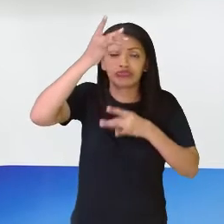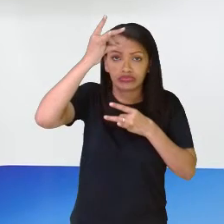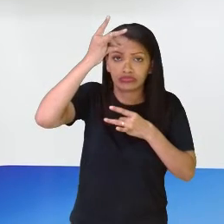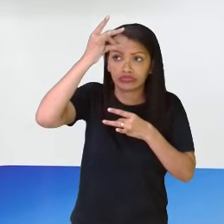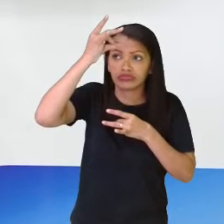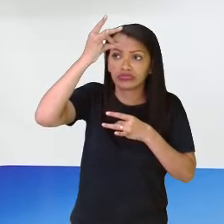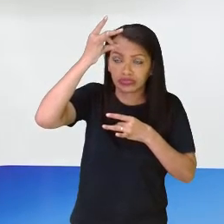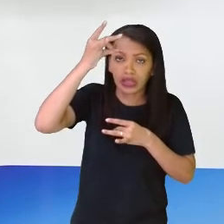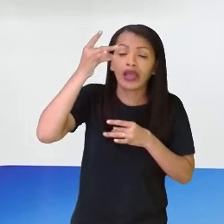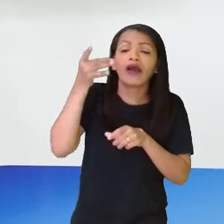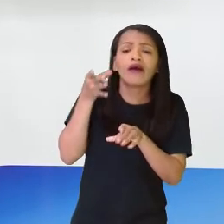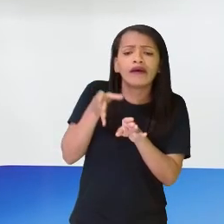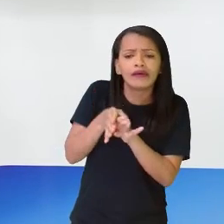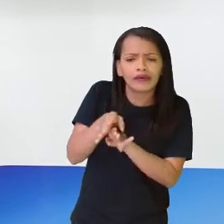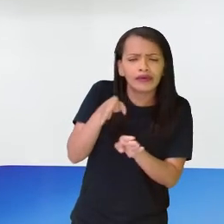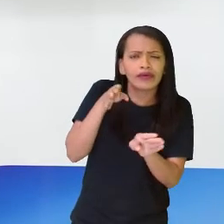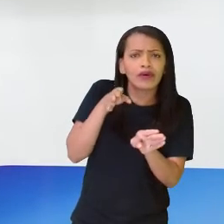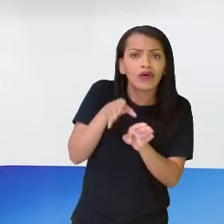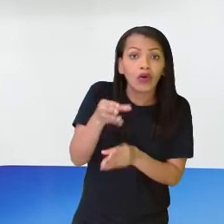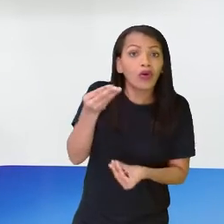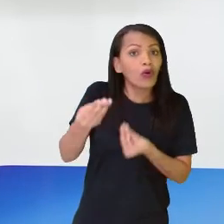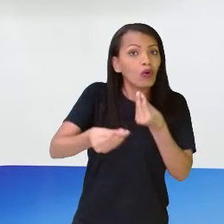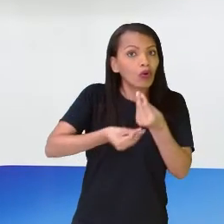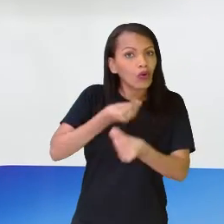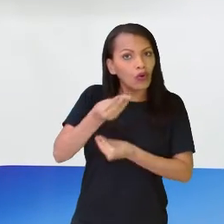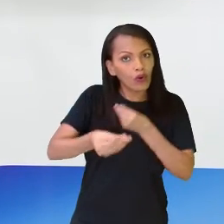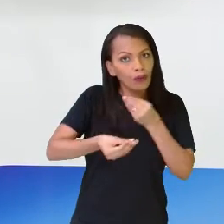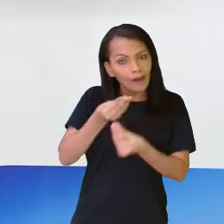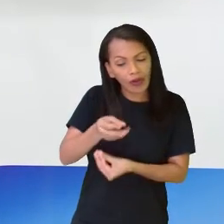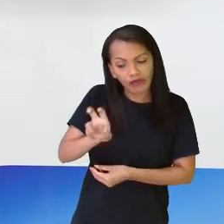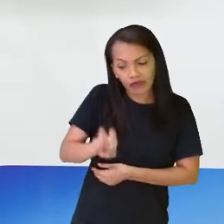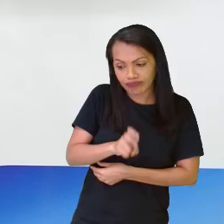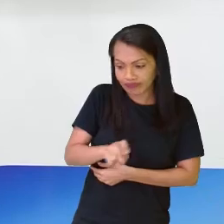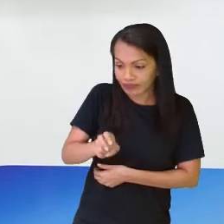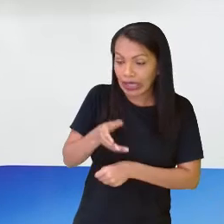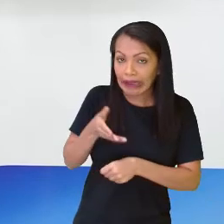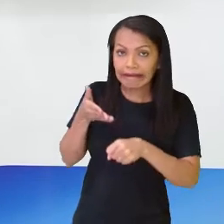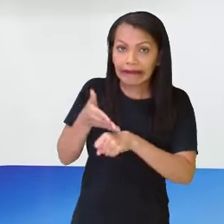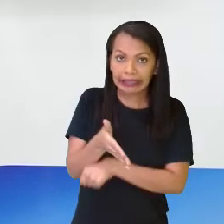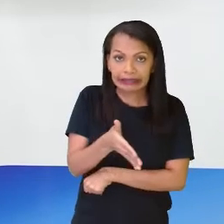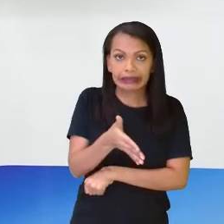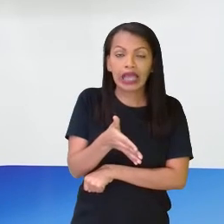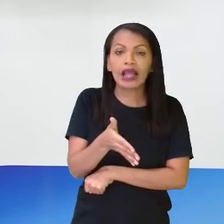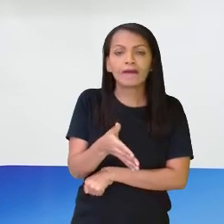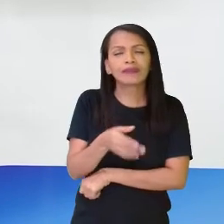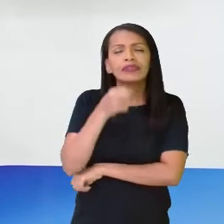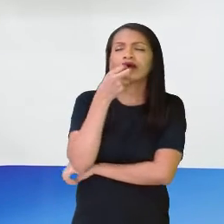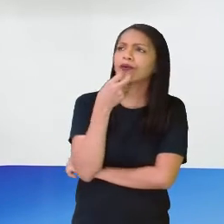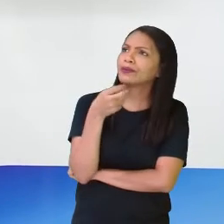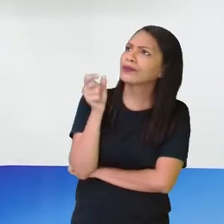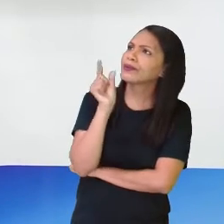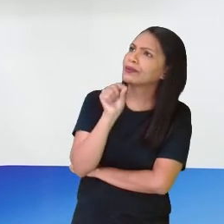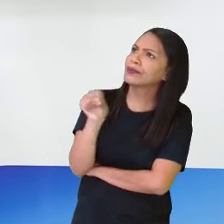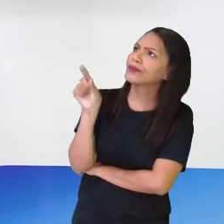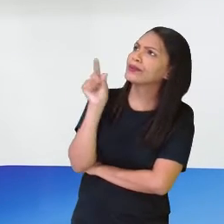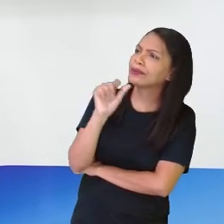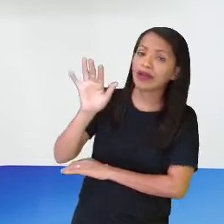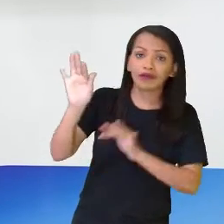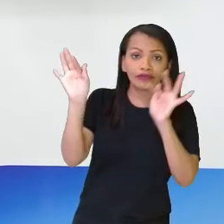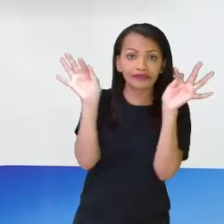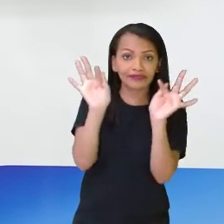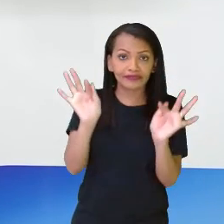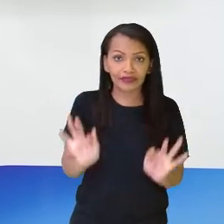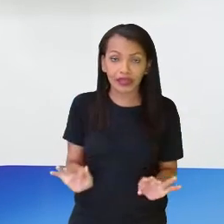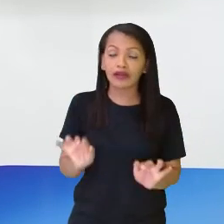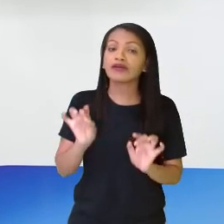sendo orientado de como ele vai entrar na cena. No caso, ele vai entrar assobiando, bem feliz,